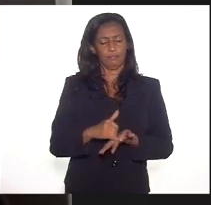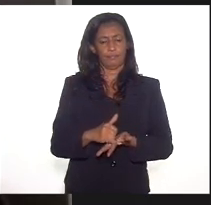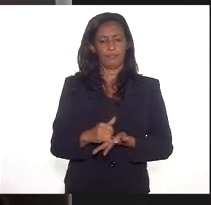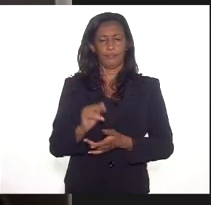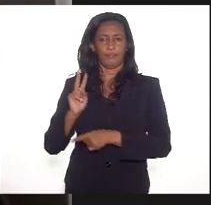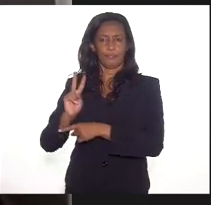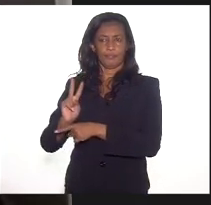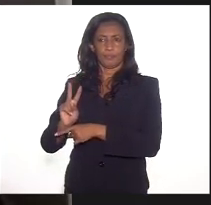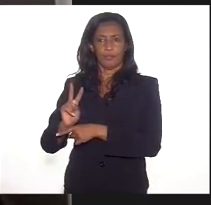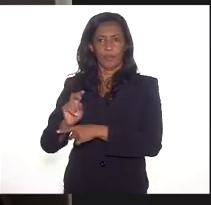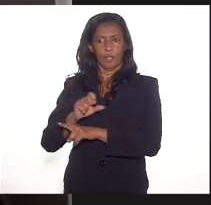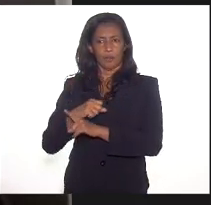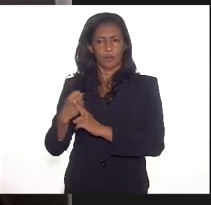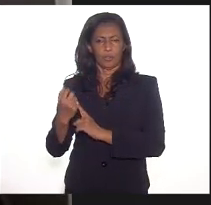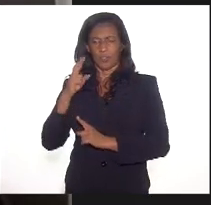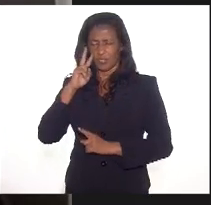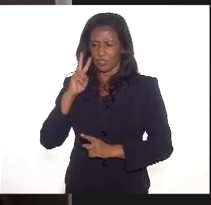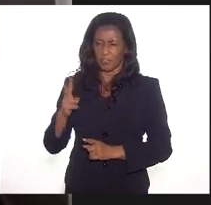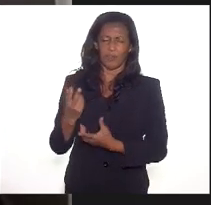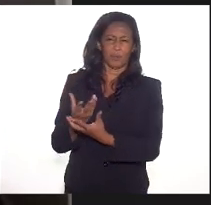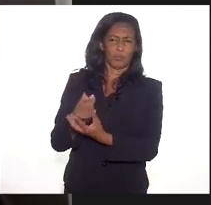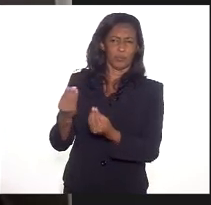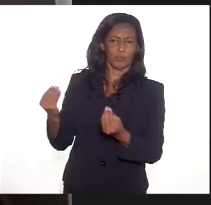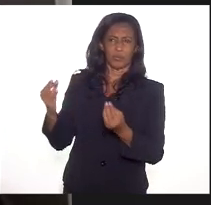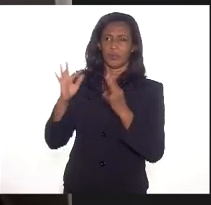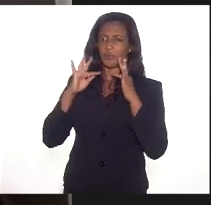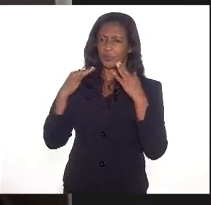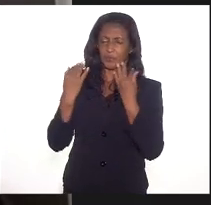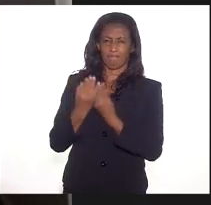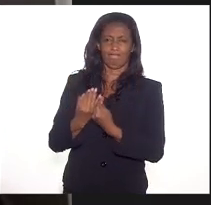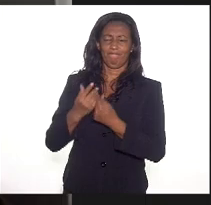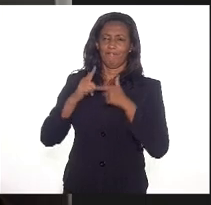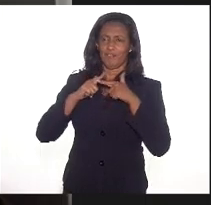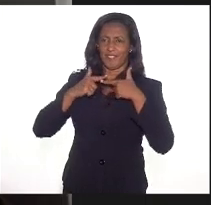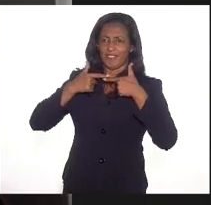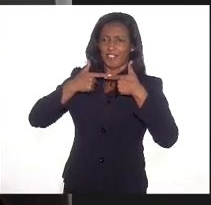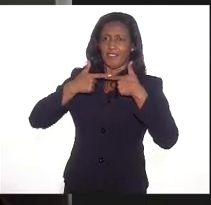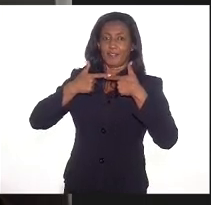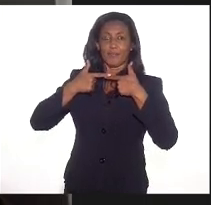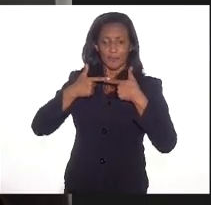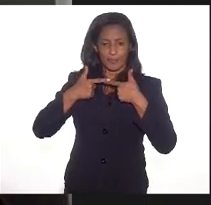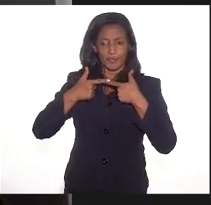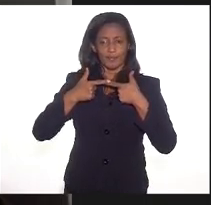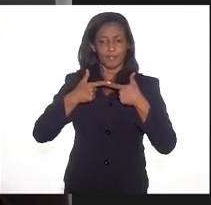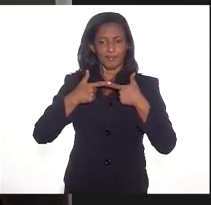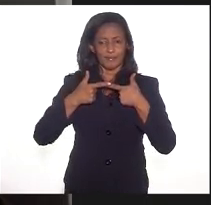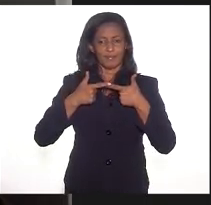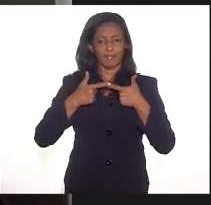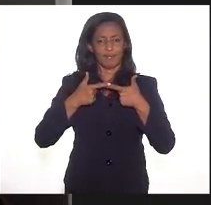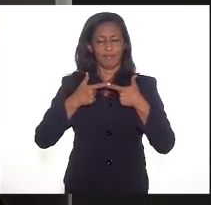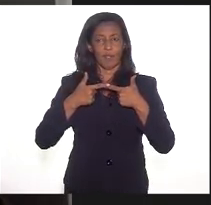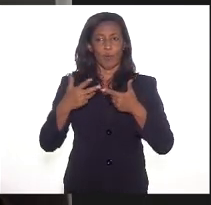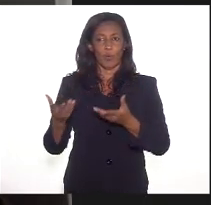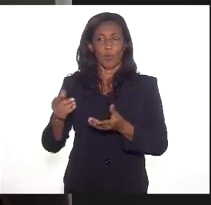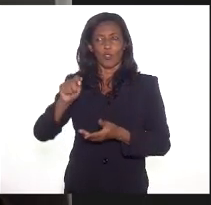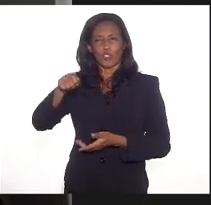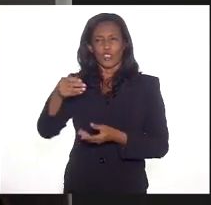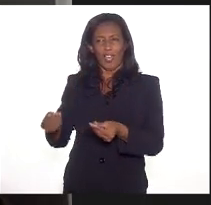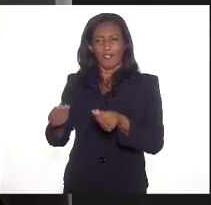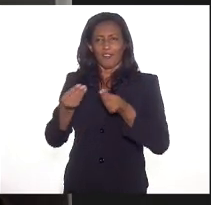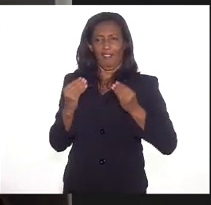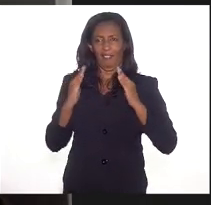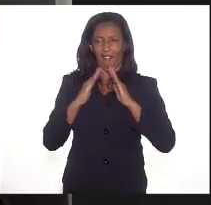social, já vi muitas famílias com um sorriso no rosto, presidente, ao receber essa titularidade.